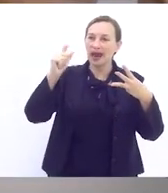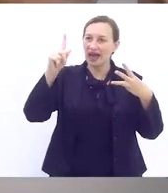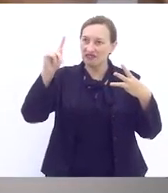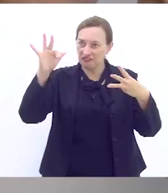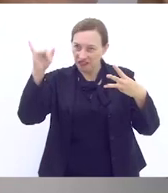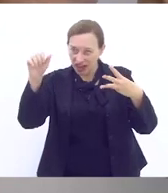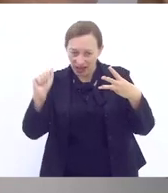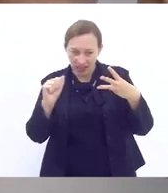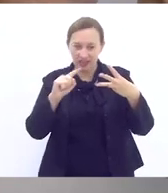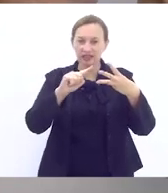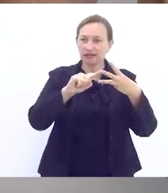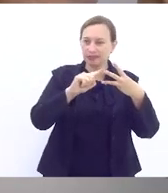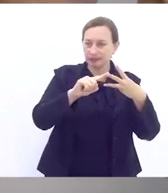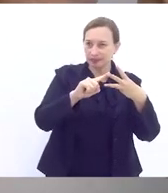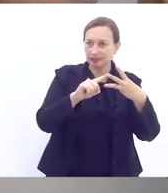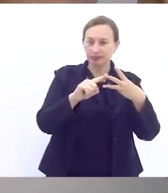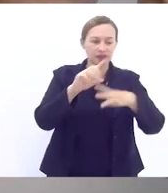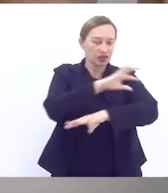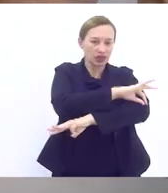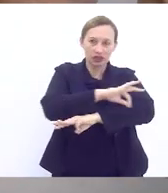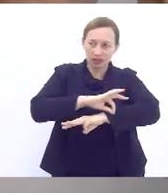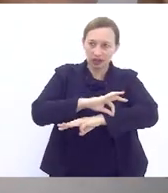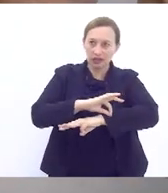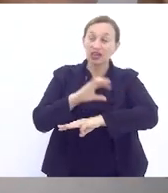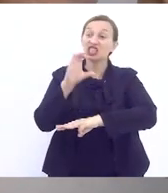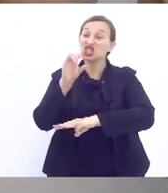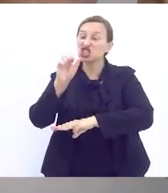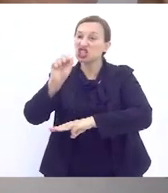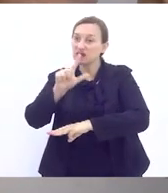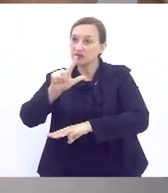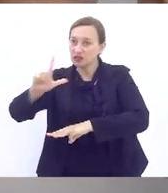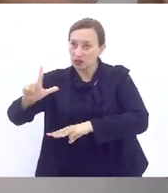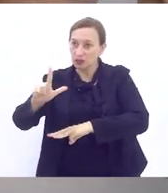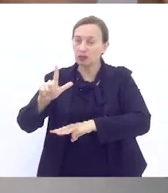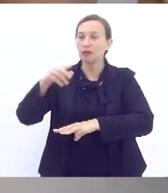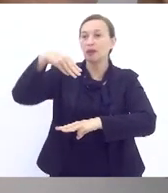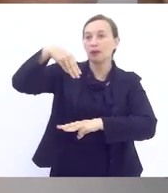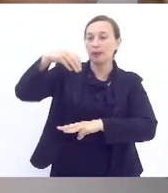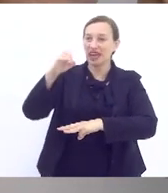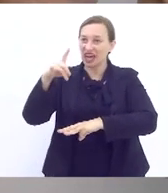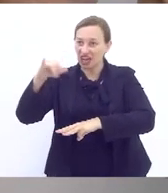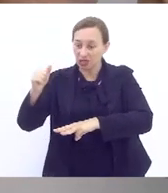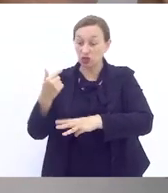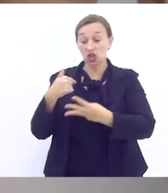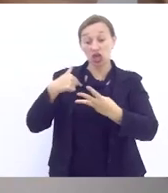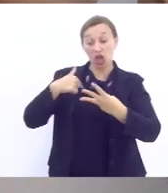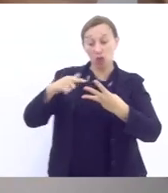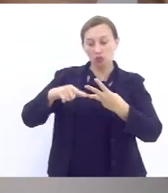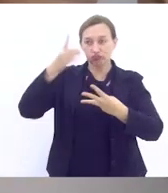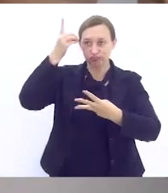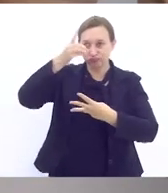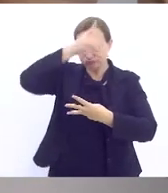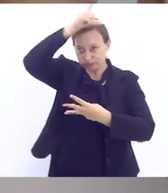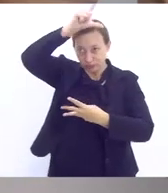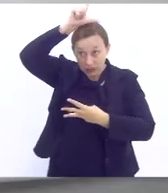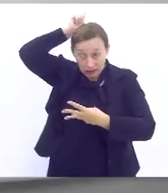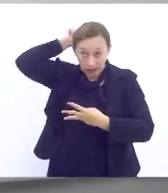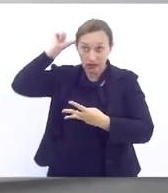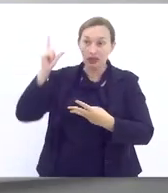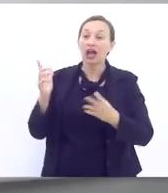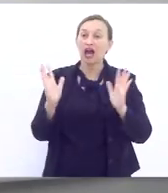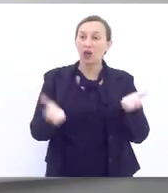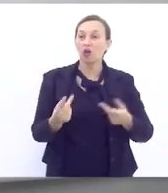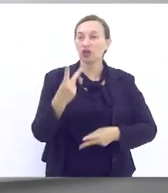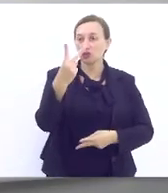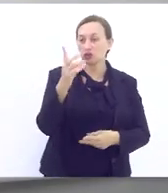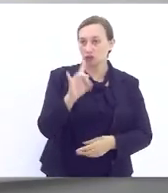engenheiro mecânico ele mais engenheiro civil especializado de estrutura e eu agora somos dois eu